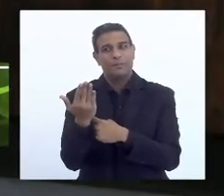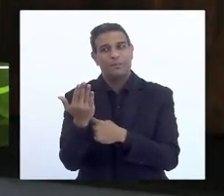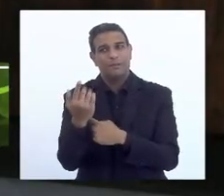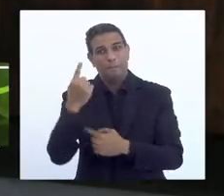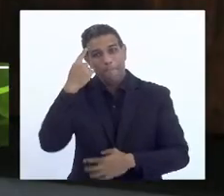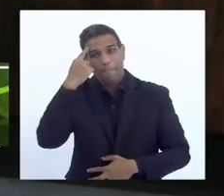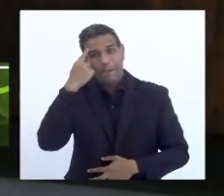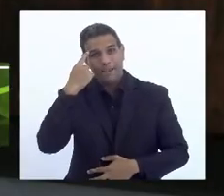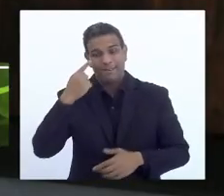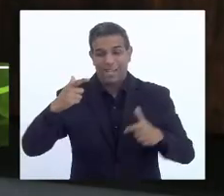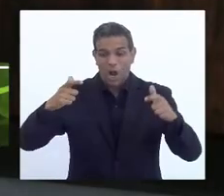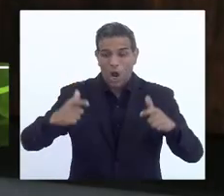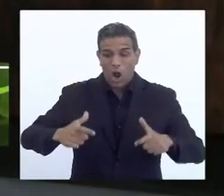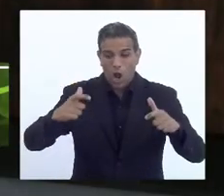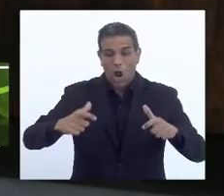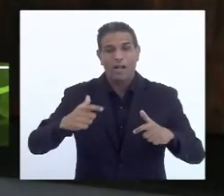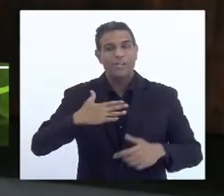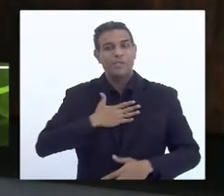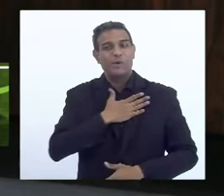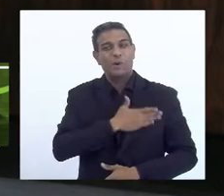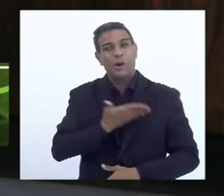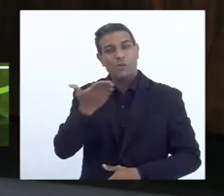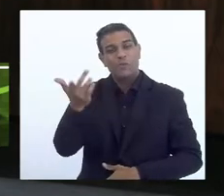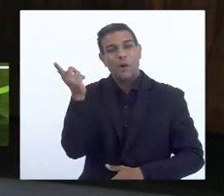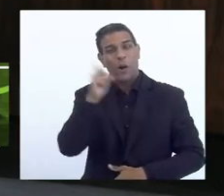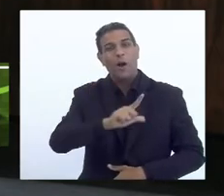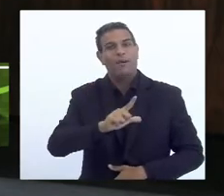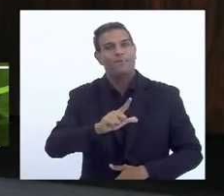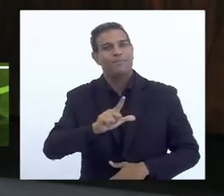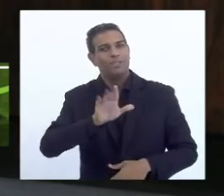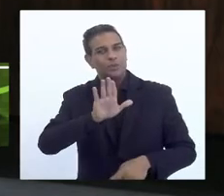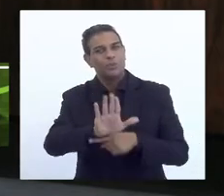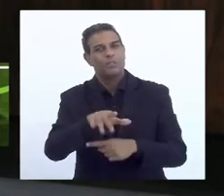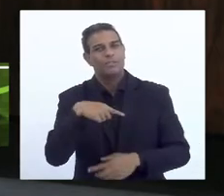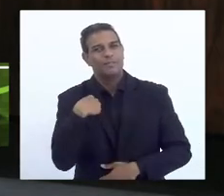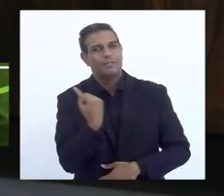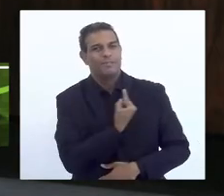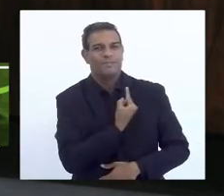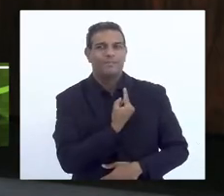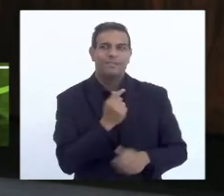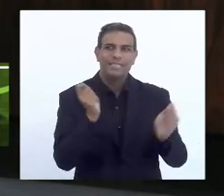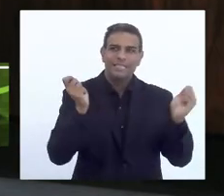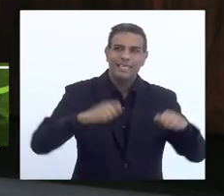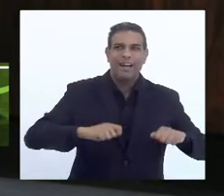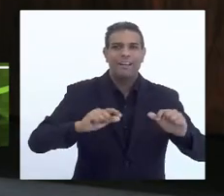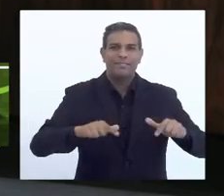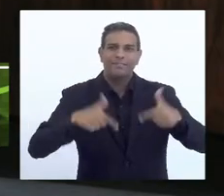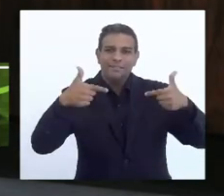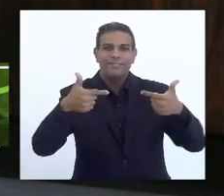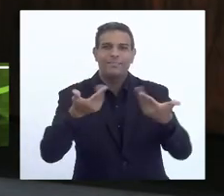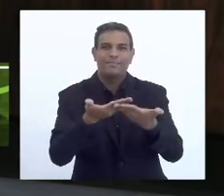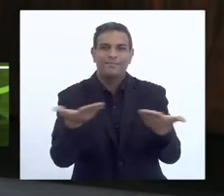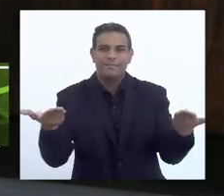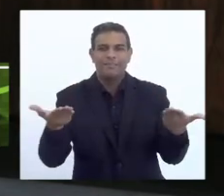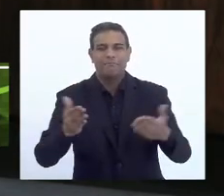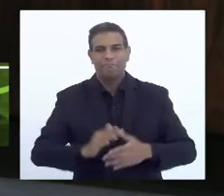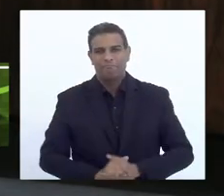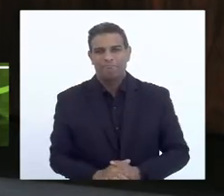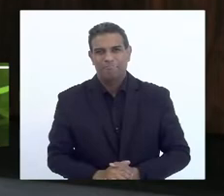Mensagem assim, nossa, a Isa gosta de ti, né? Ah, eu falei, desculpa, né, gente?